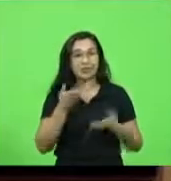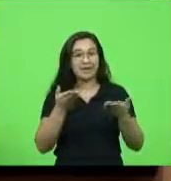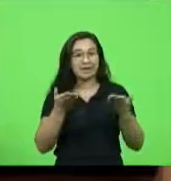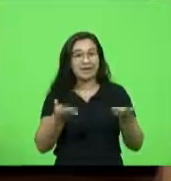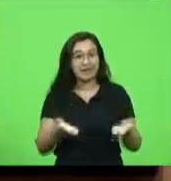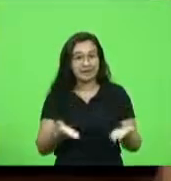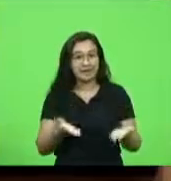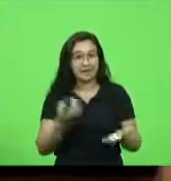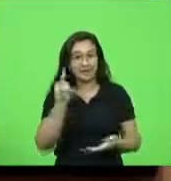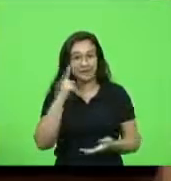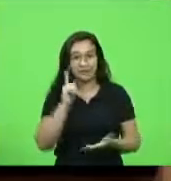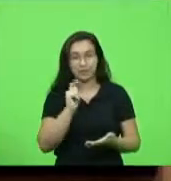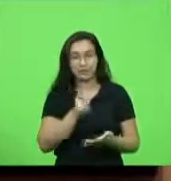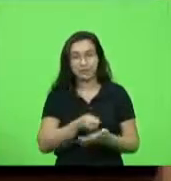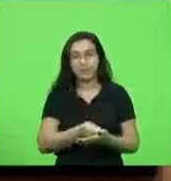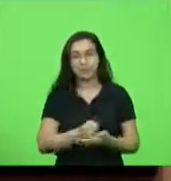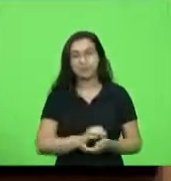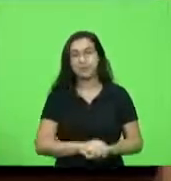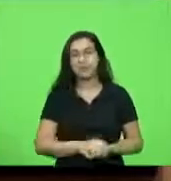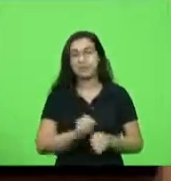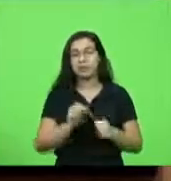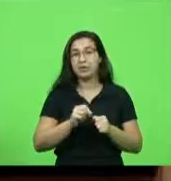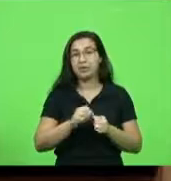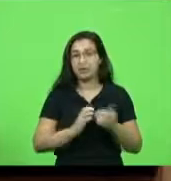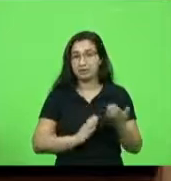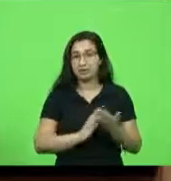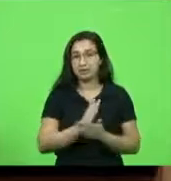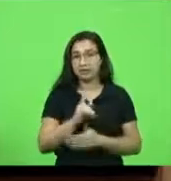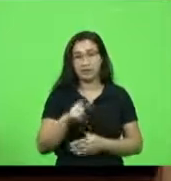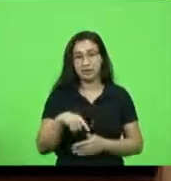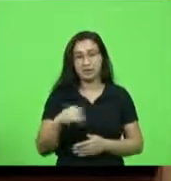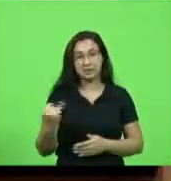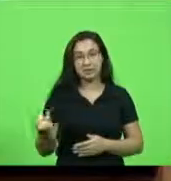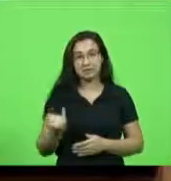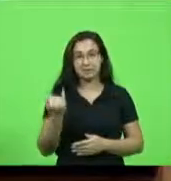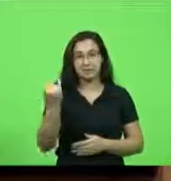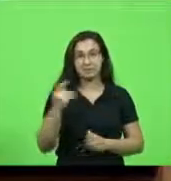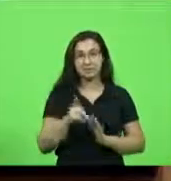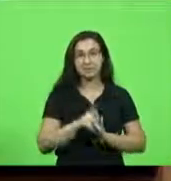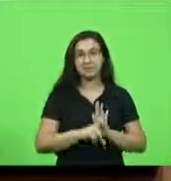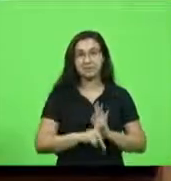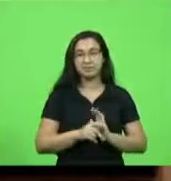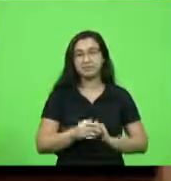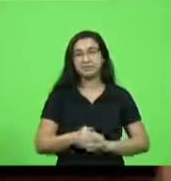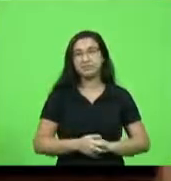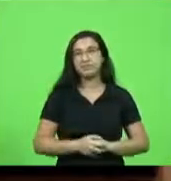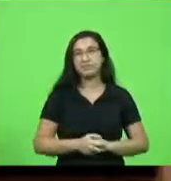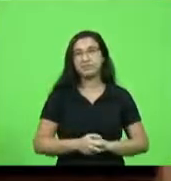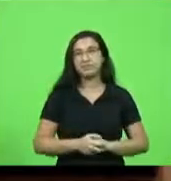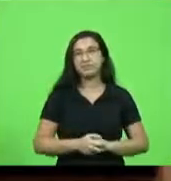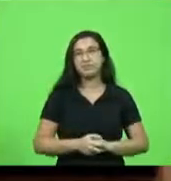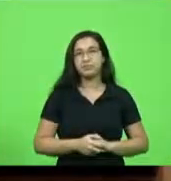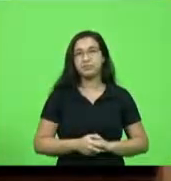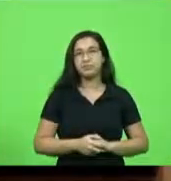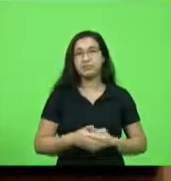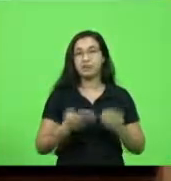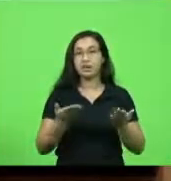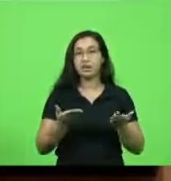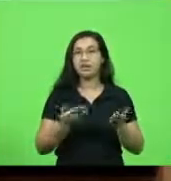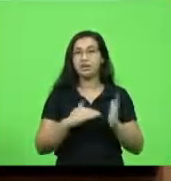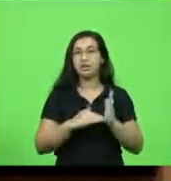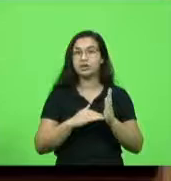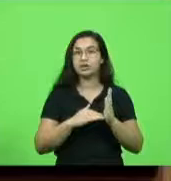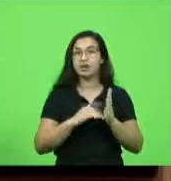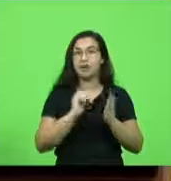E nós fizemos e aprovamos esse projeto importante. Projeto que diz o seguinte: os débitos ocorridos